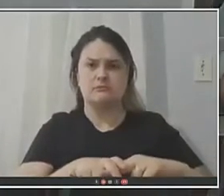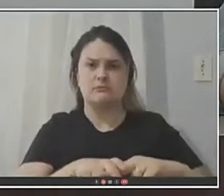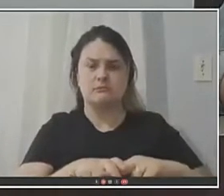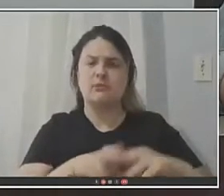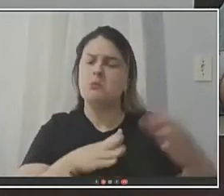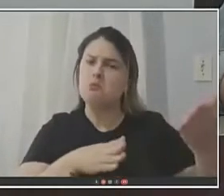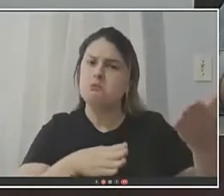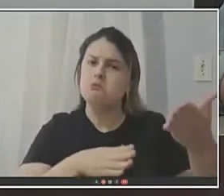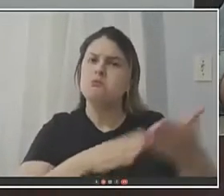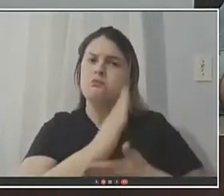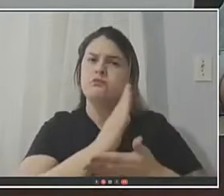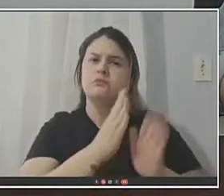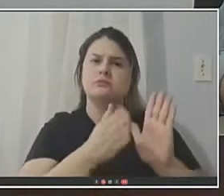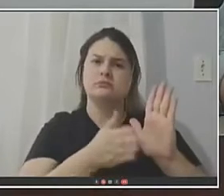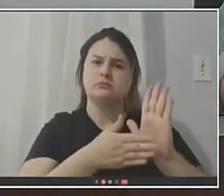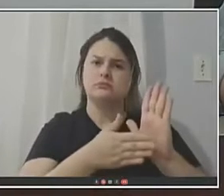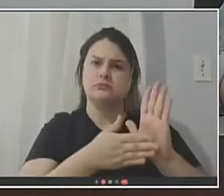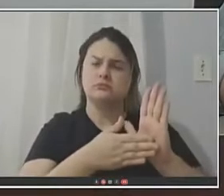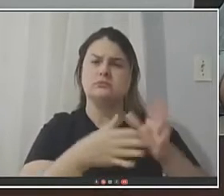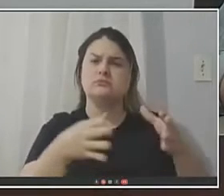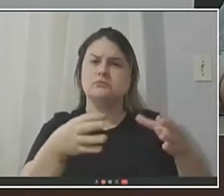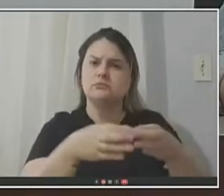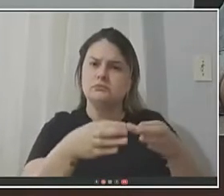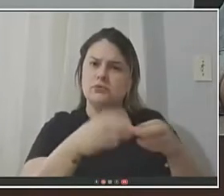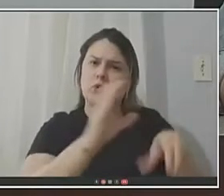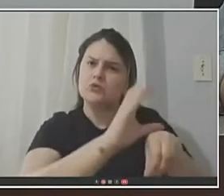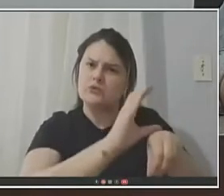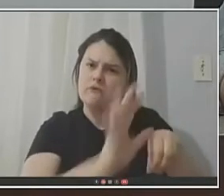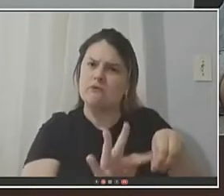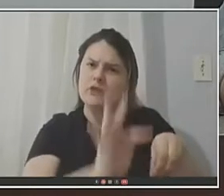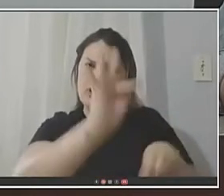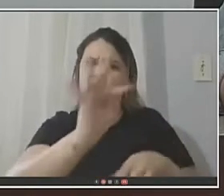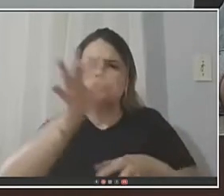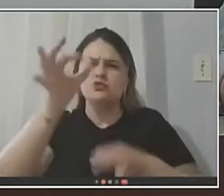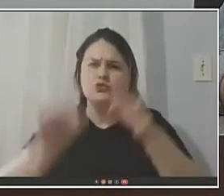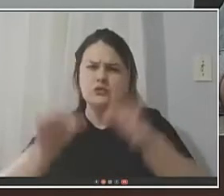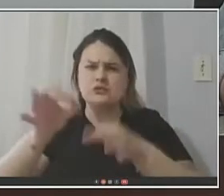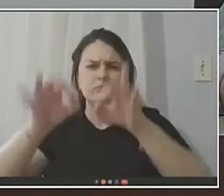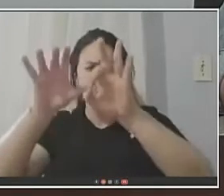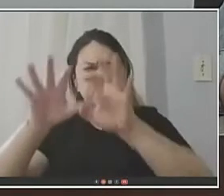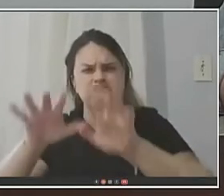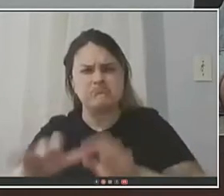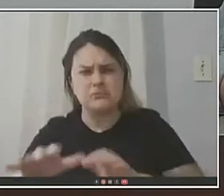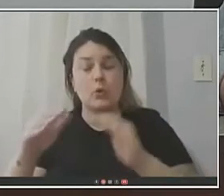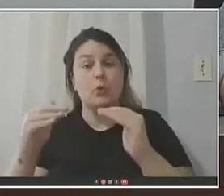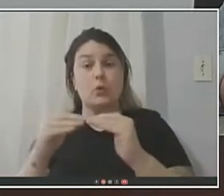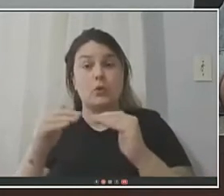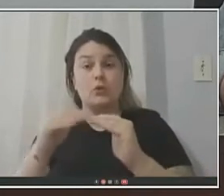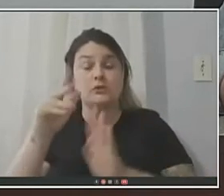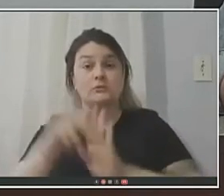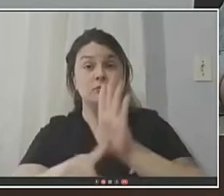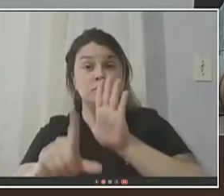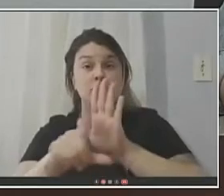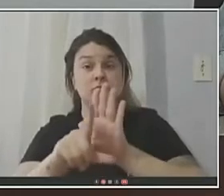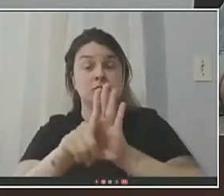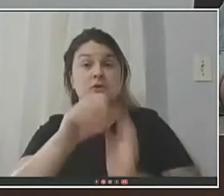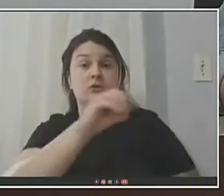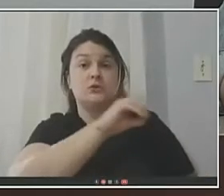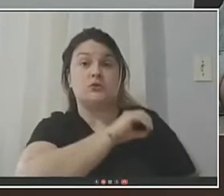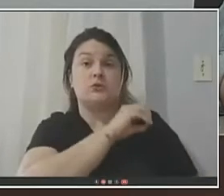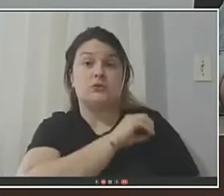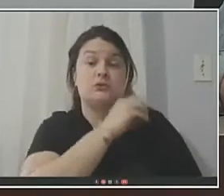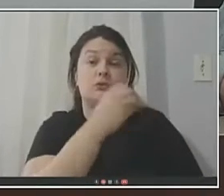Aprovado o parecer fundamentado da Comissão de Constituição, Justiça e Redação Final. Favorável projeto de lei ordinária número